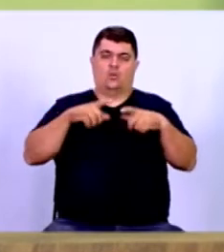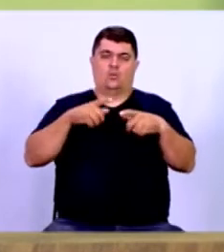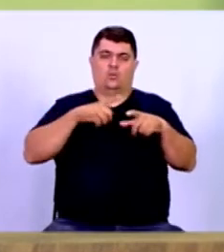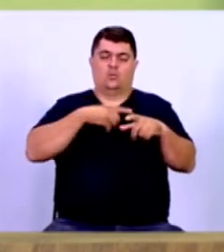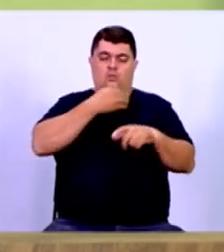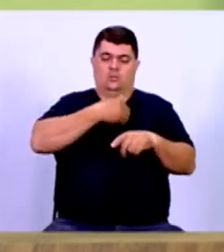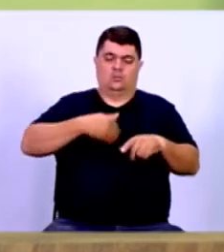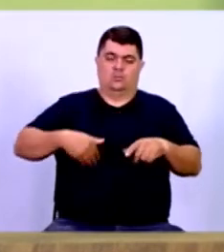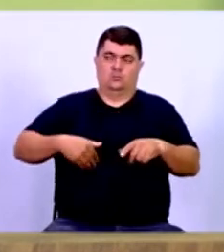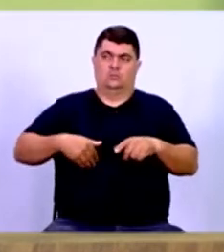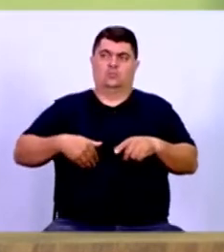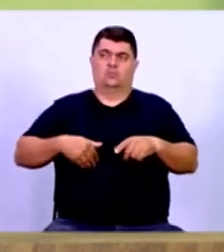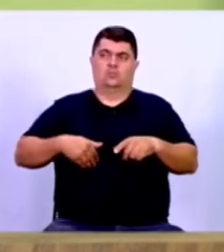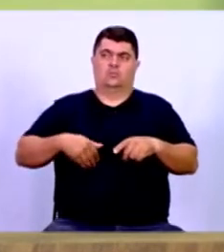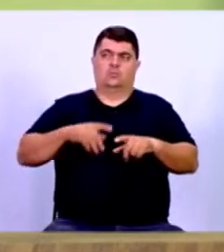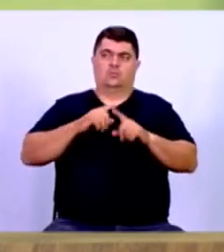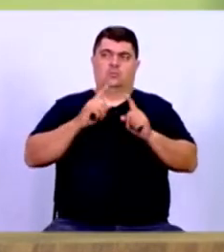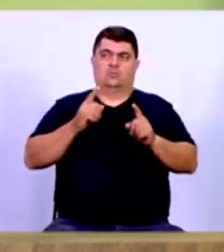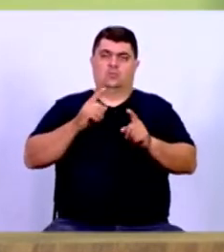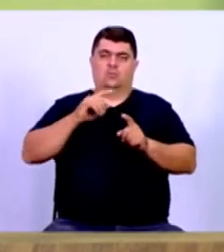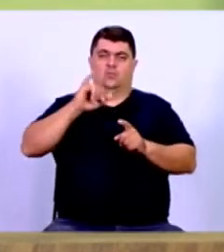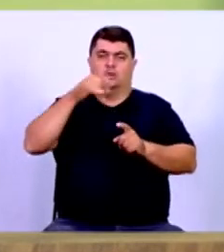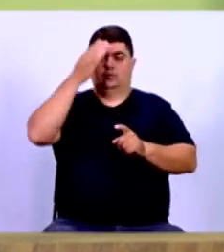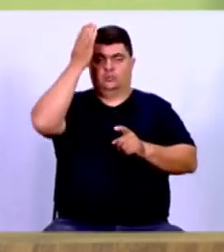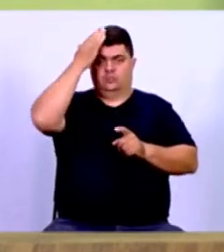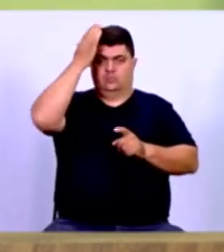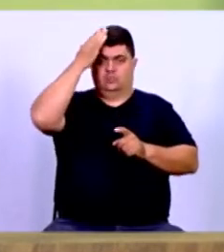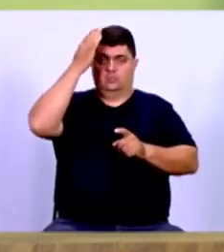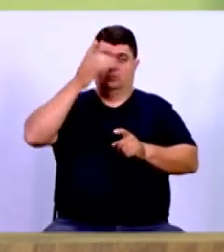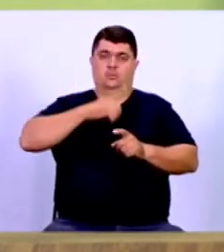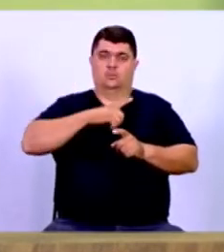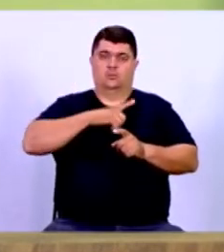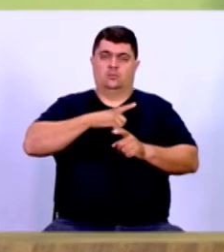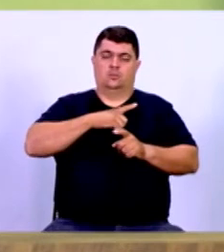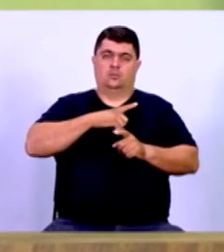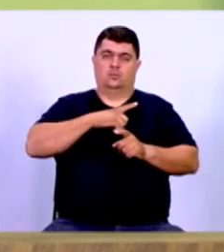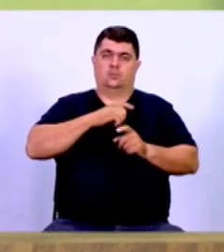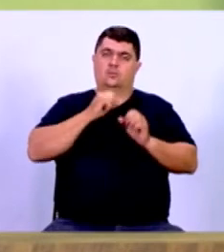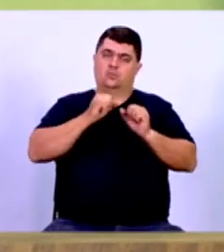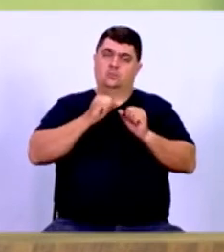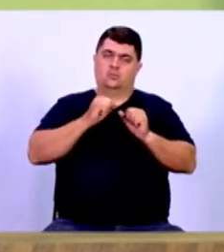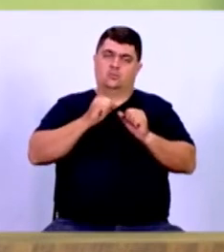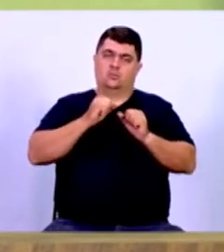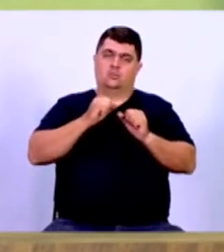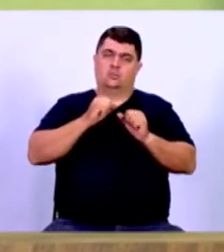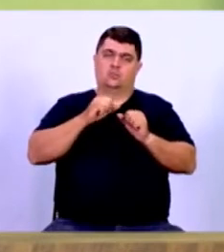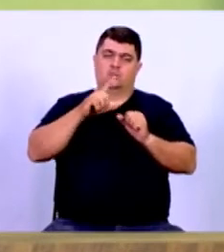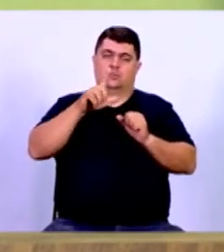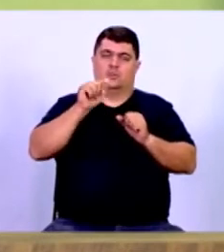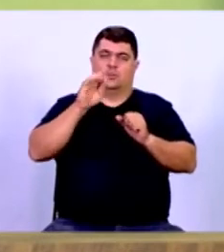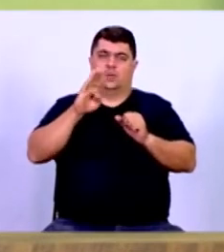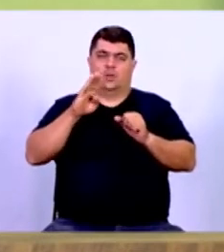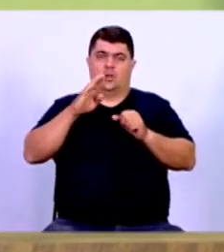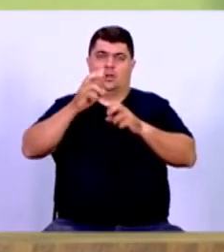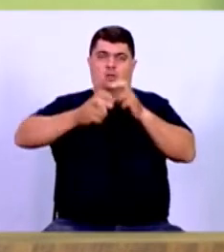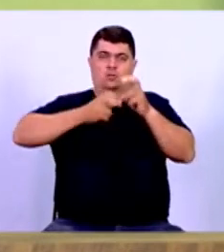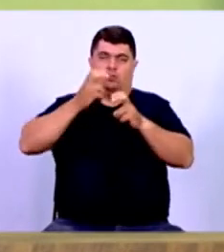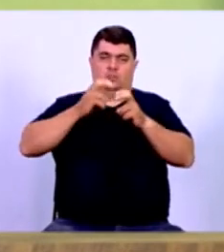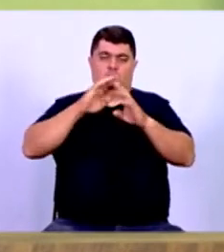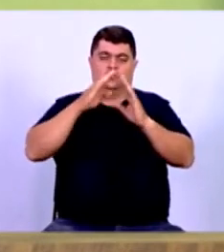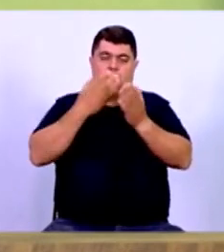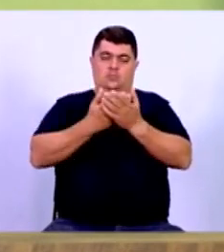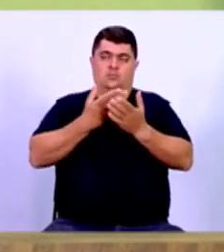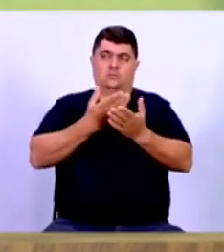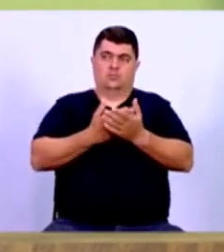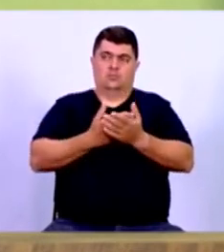órgãos públicos. Já o pessoal de Paraná colocou que que poderiam estagiar em laboratórios de informática nas